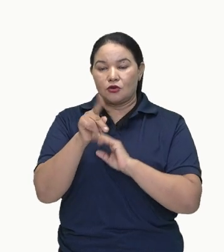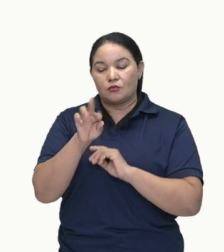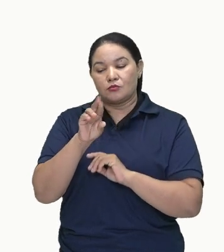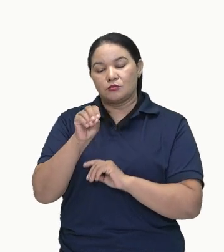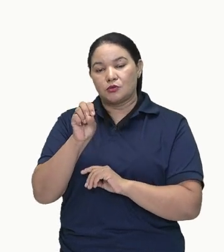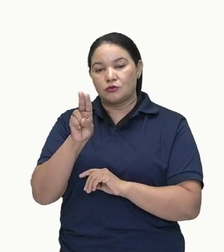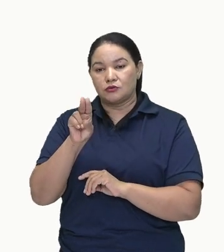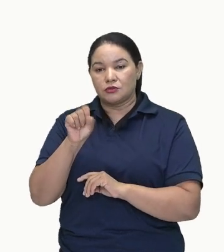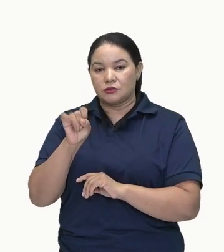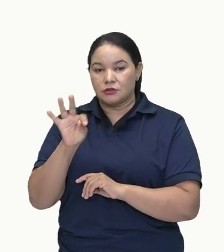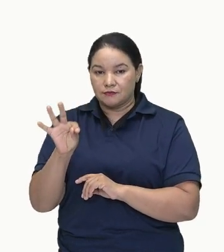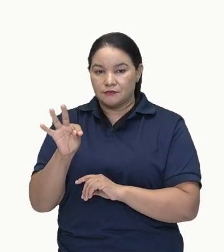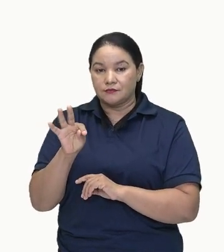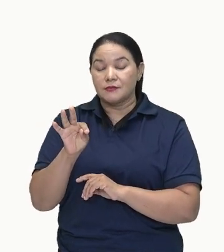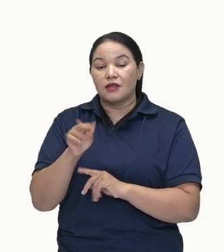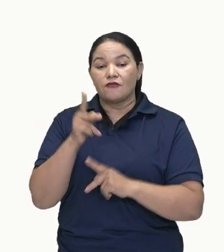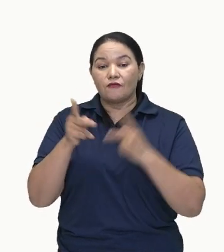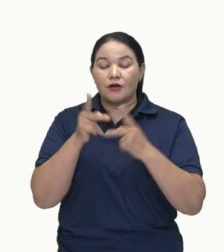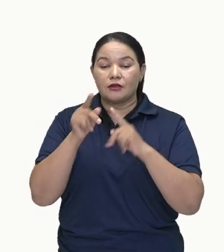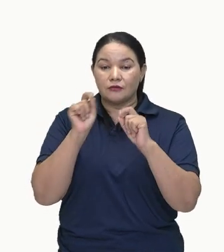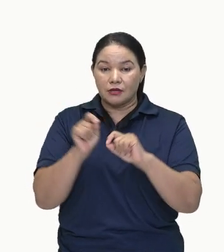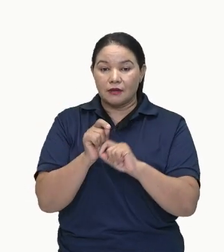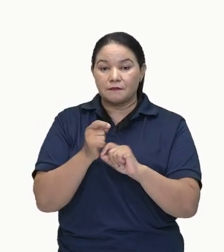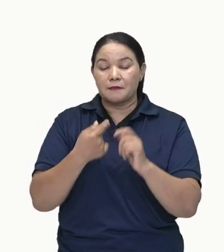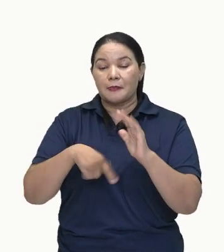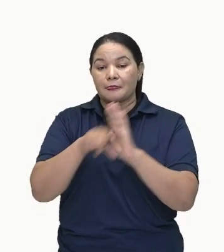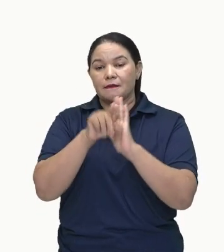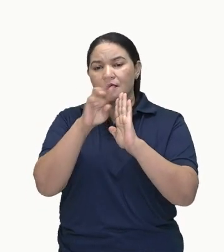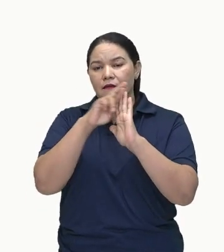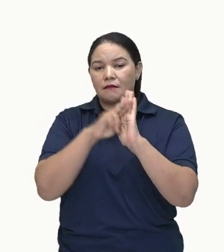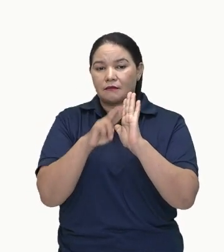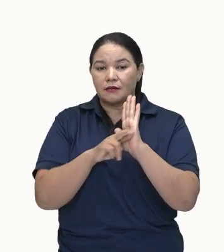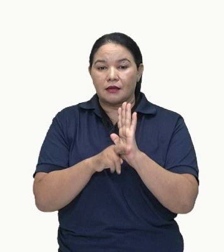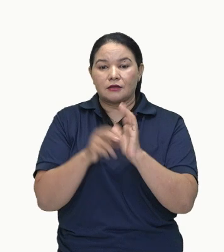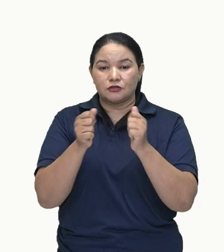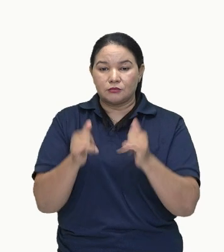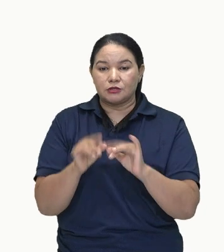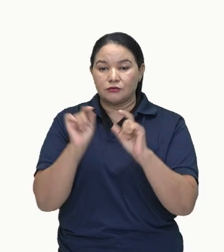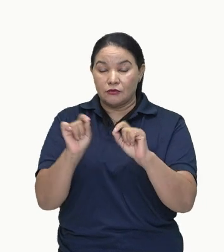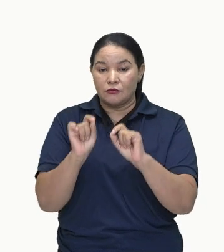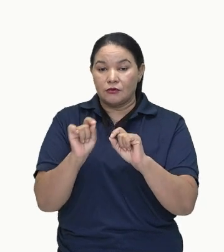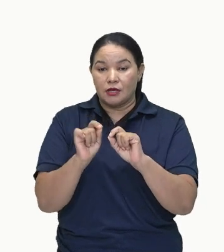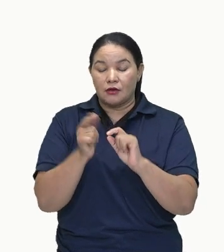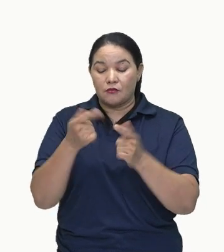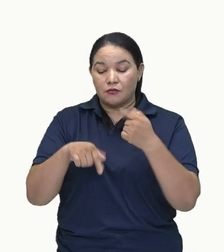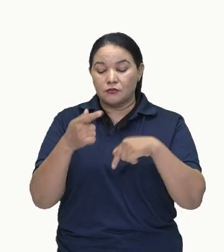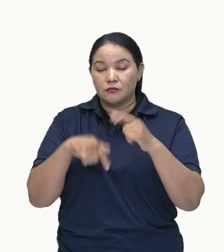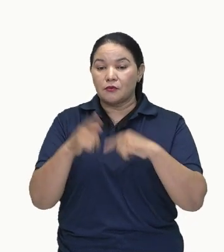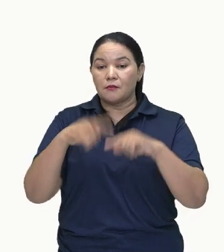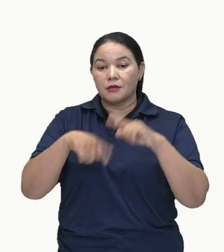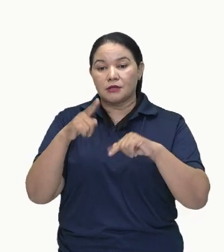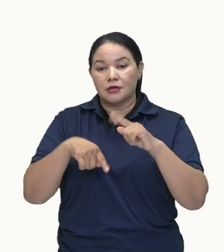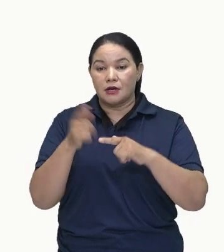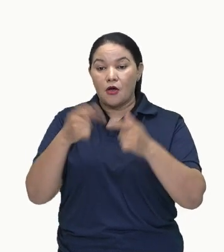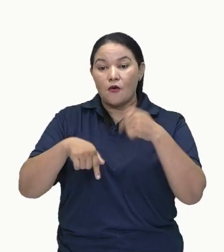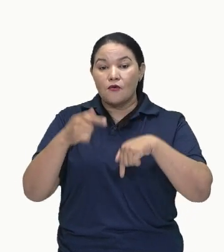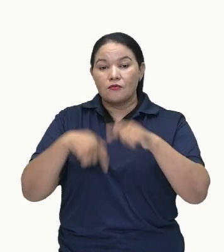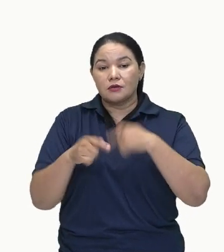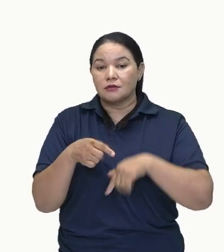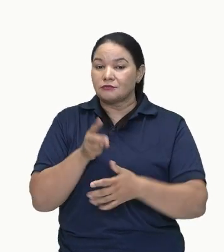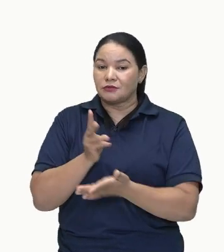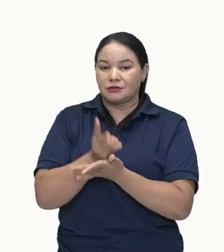Proust, que diz que a lei das proporções definidas de Proust afirma que um composto